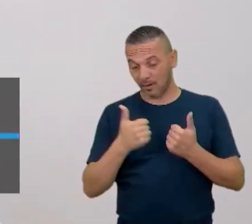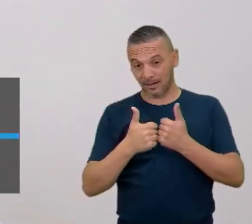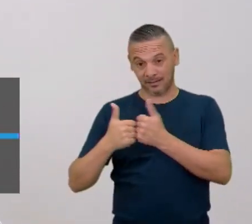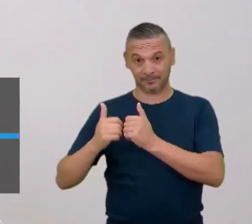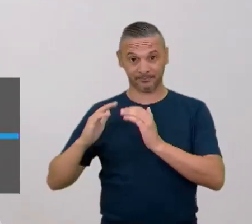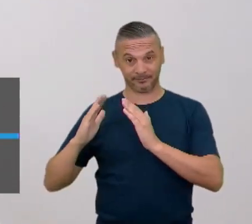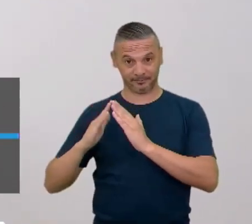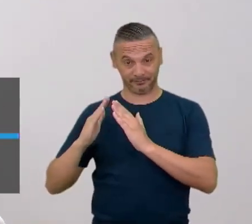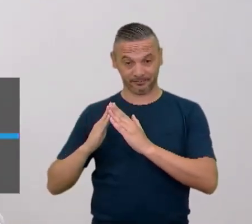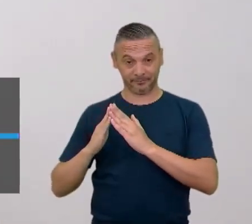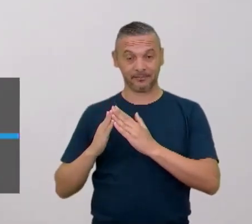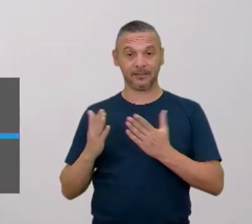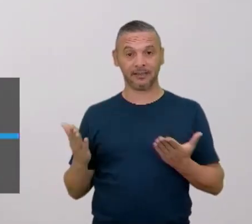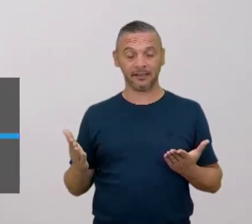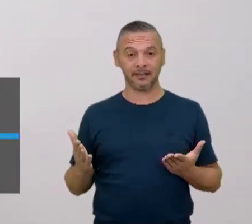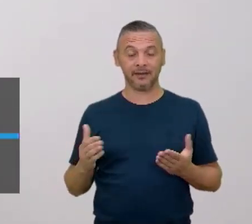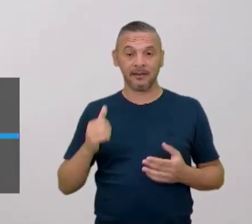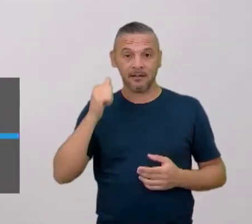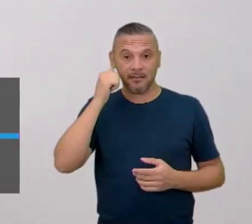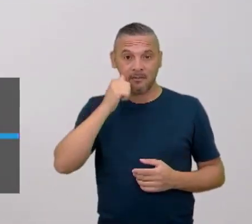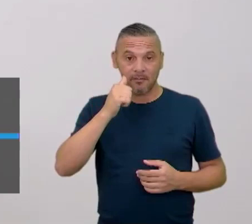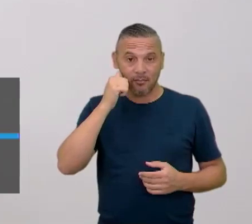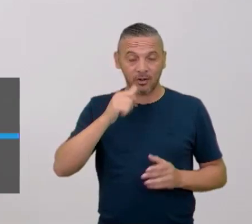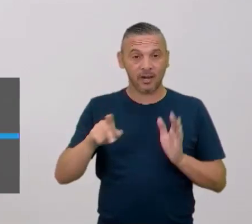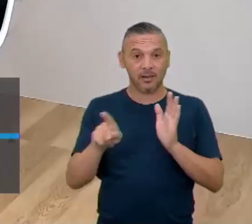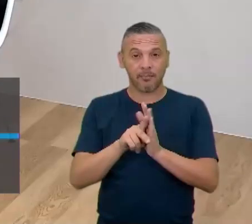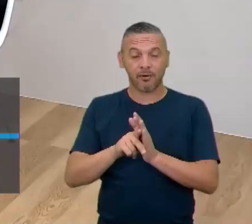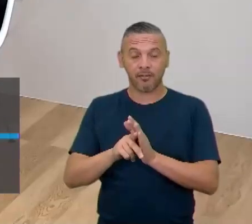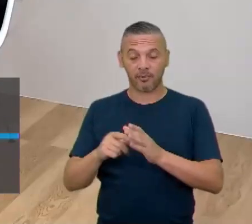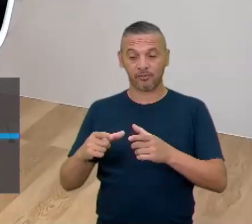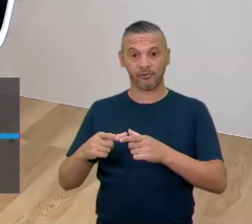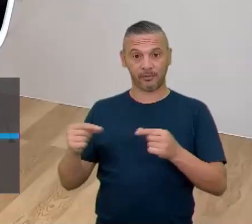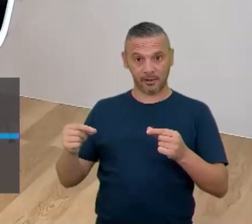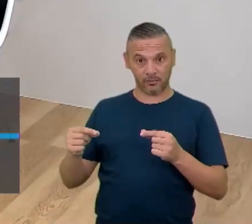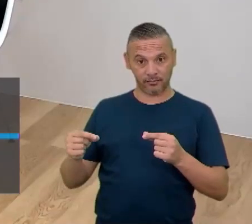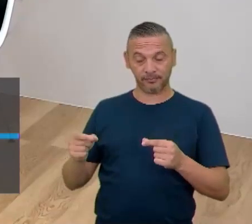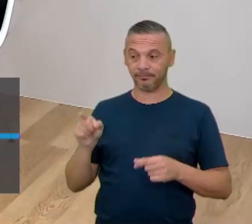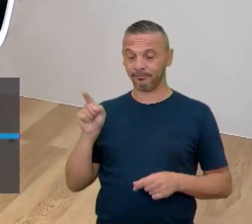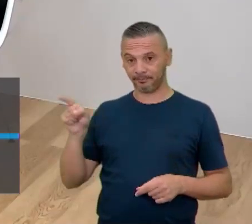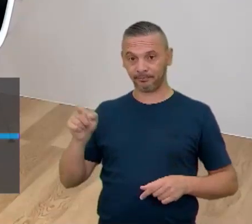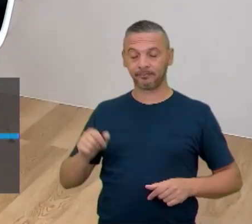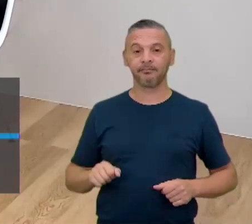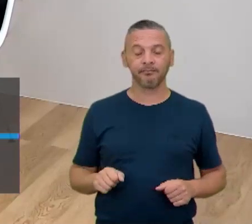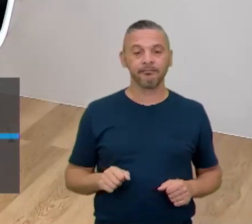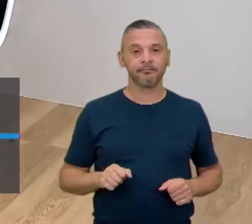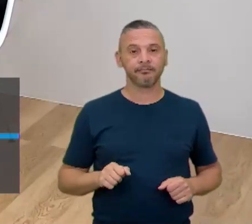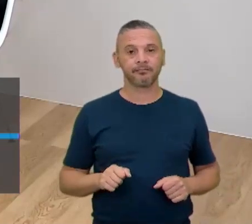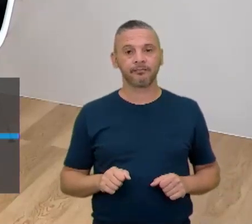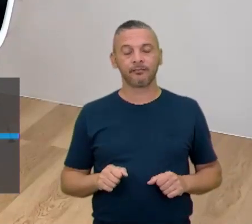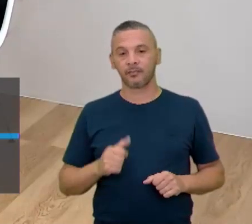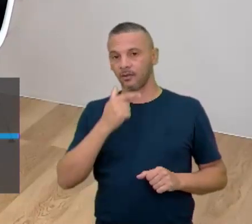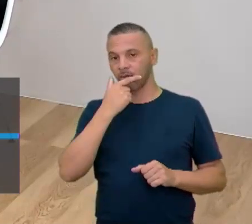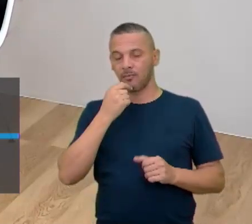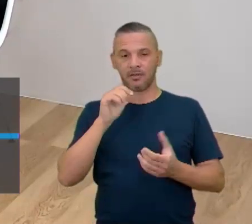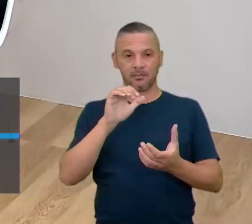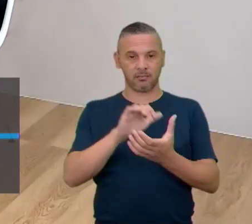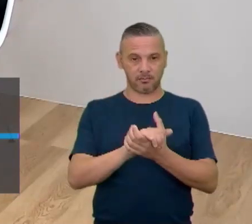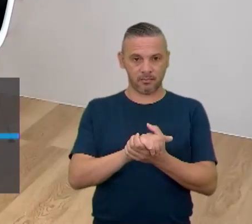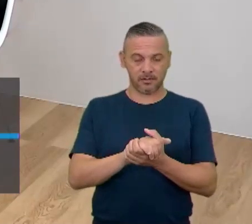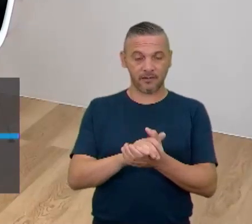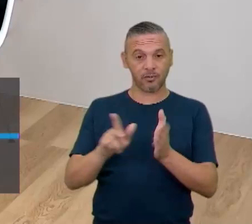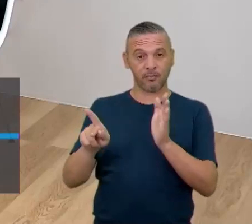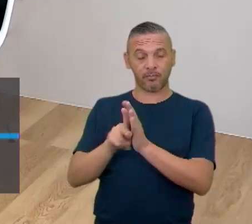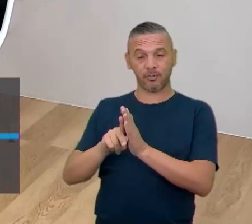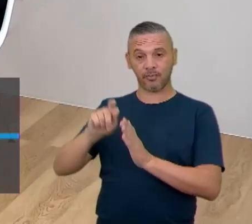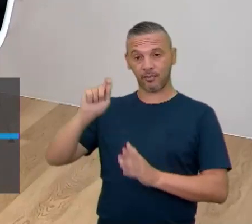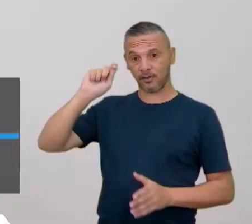loucura. A moça, ela era de origem japonesa, né? E o marido era de origem